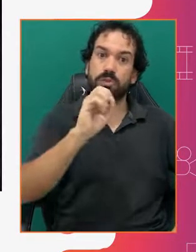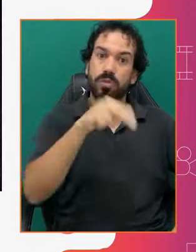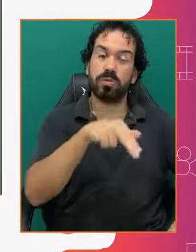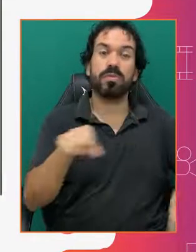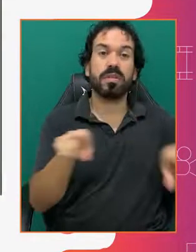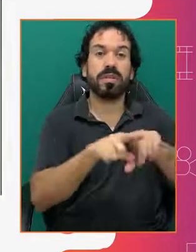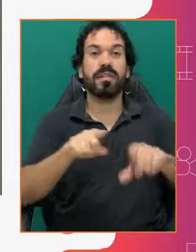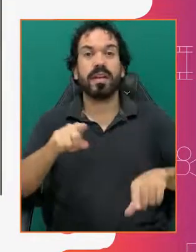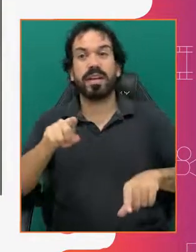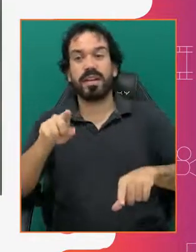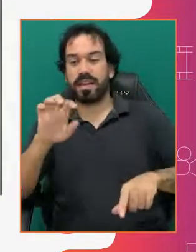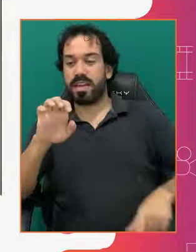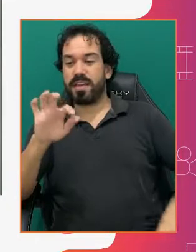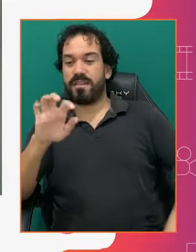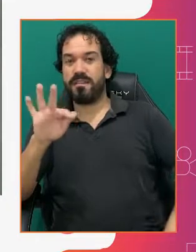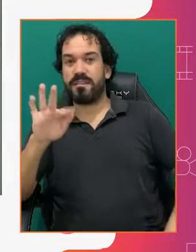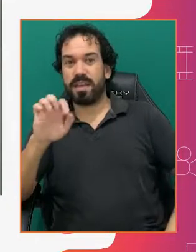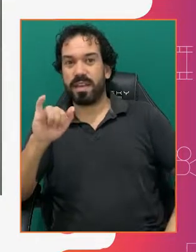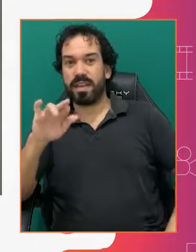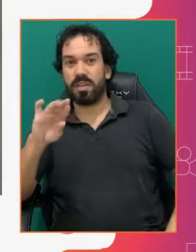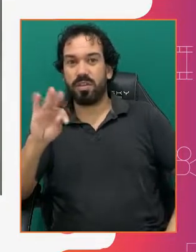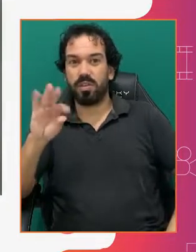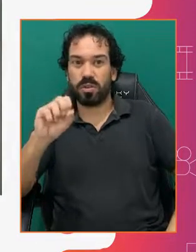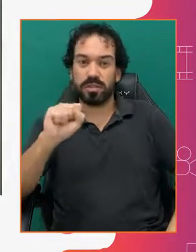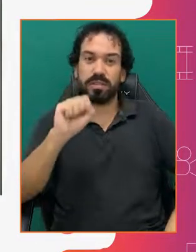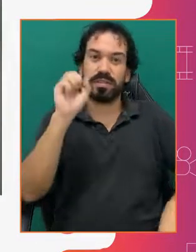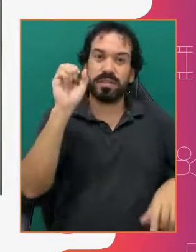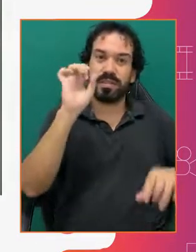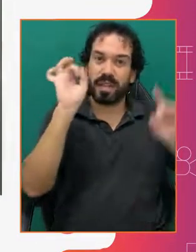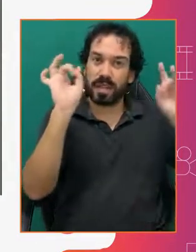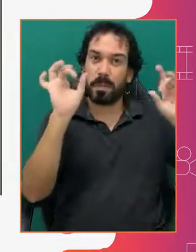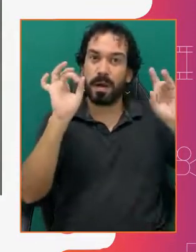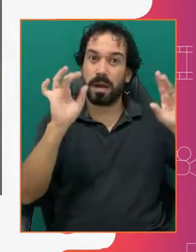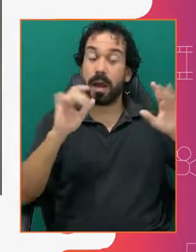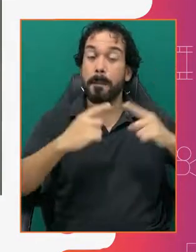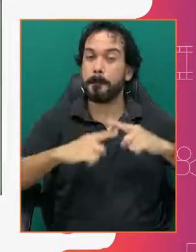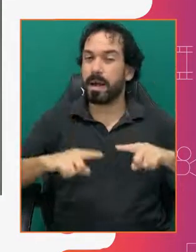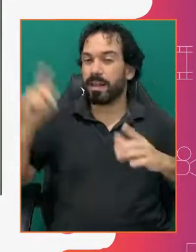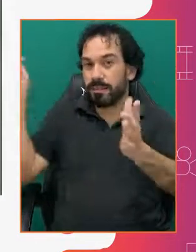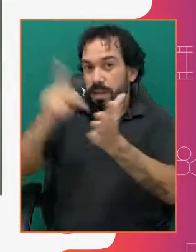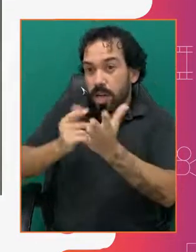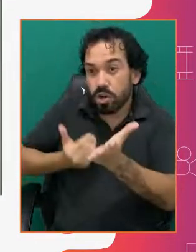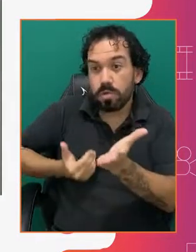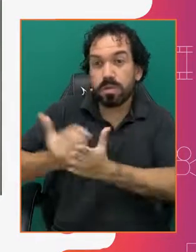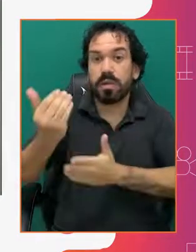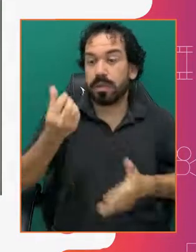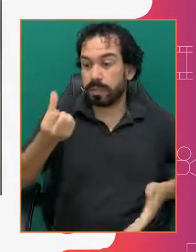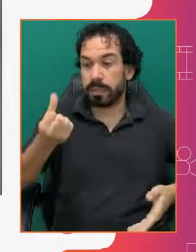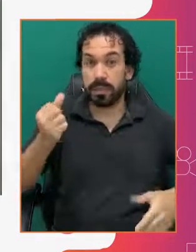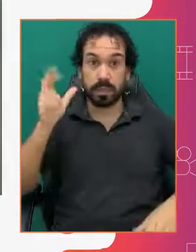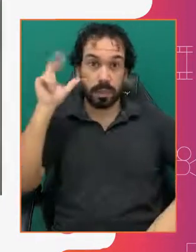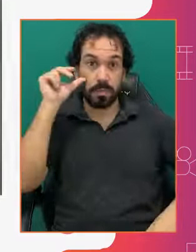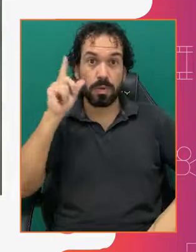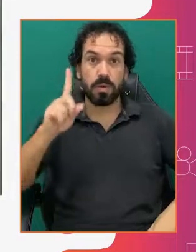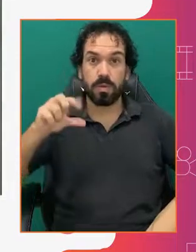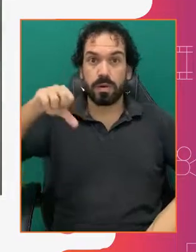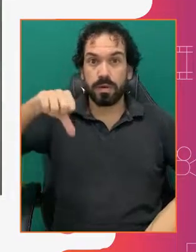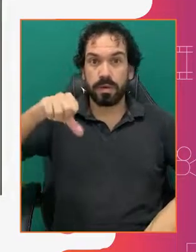especiais. Mas a história da animação dá seus verdadeiros passos em 6 de abril de